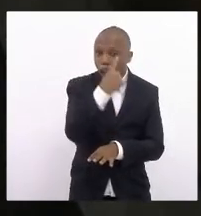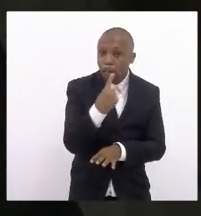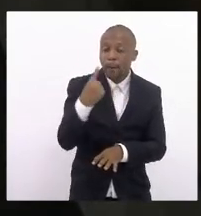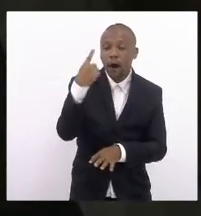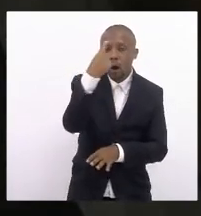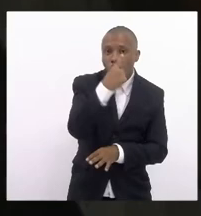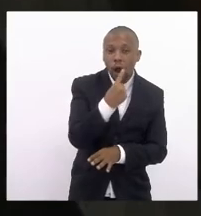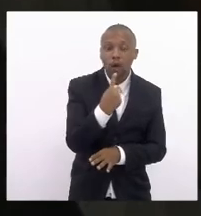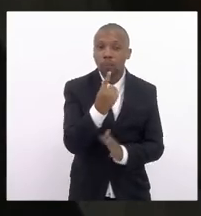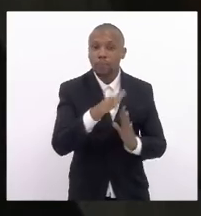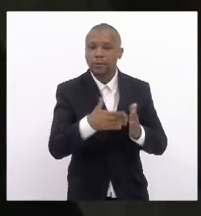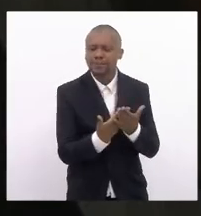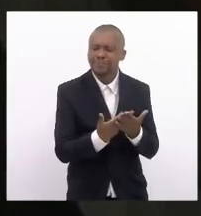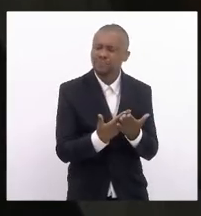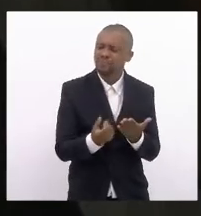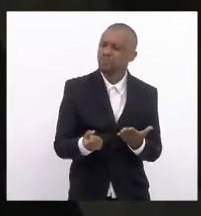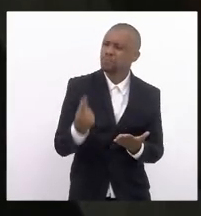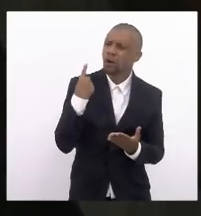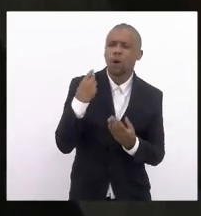assim?